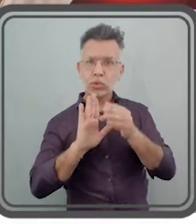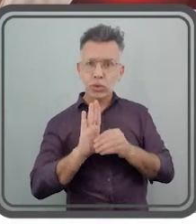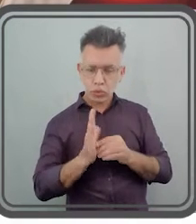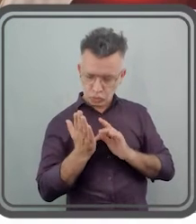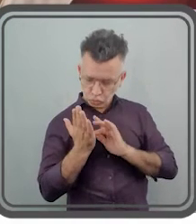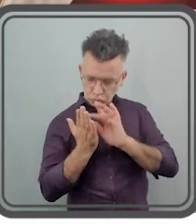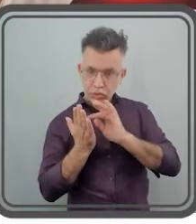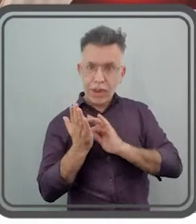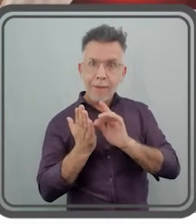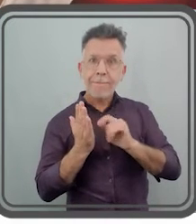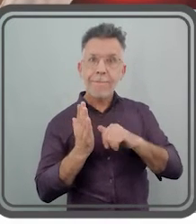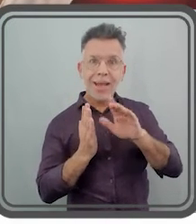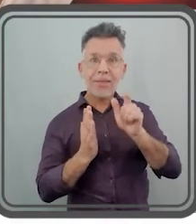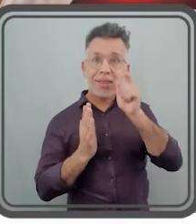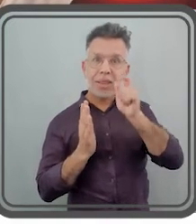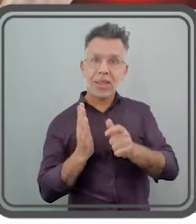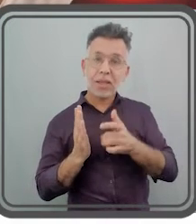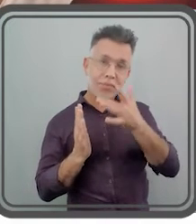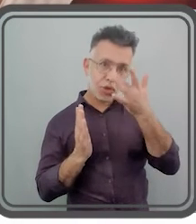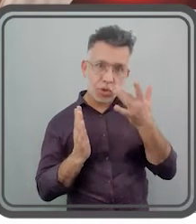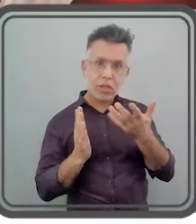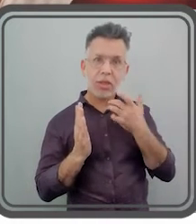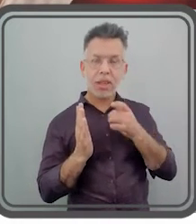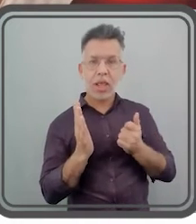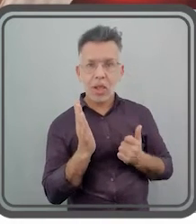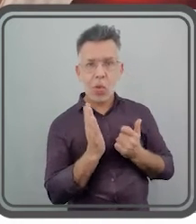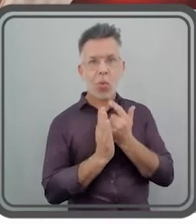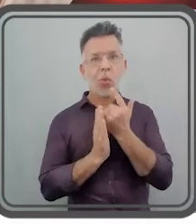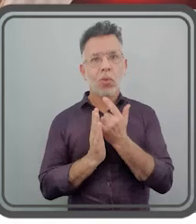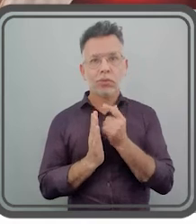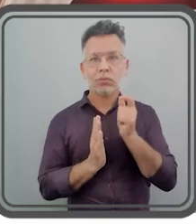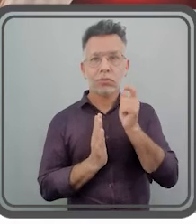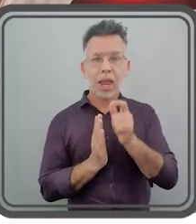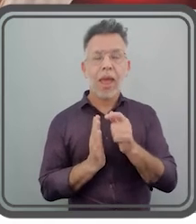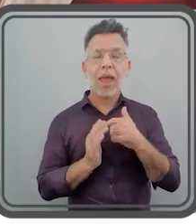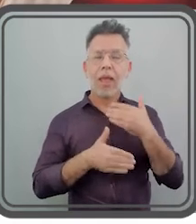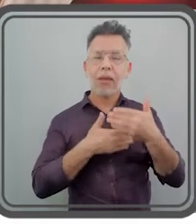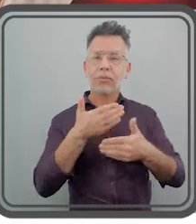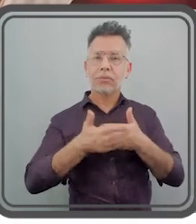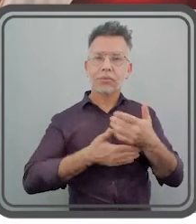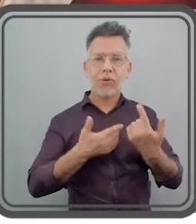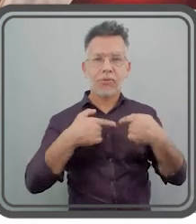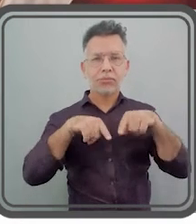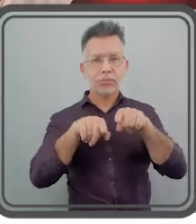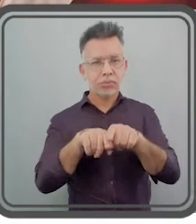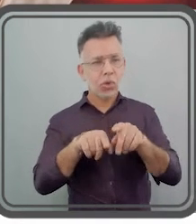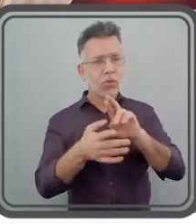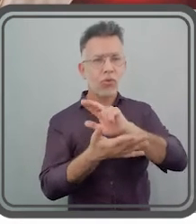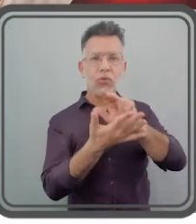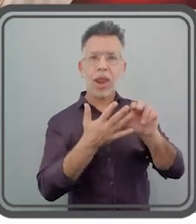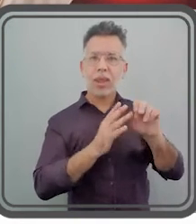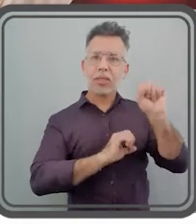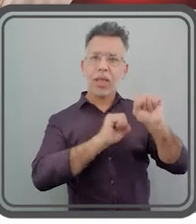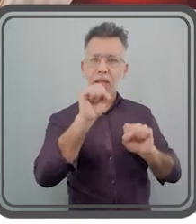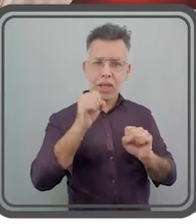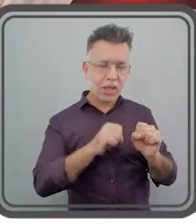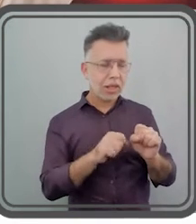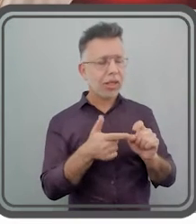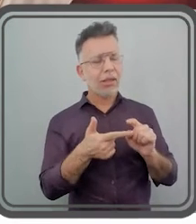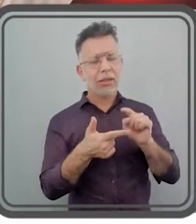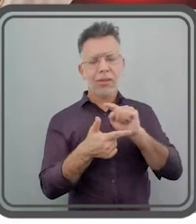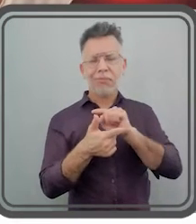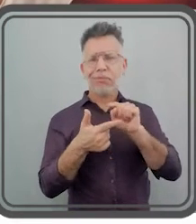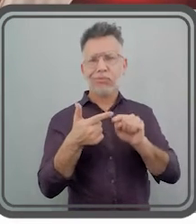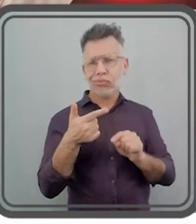nos tablets mas interesse as pessoas viram no ponto de venda na hora da compra então eu acabei devolvendo várias parcerias com várias empresas é Free